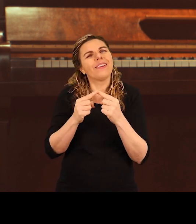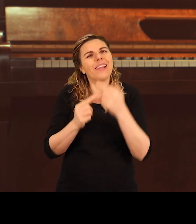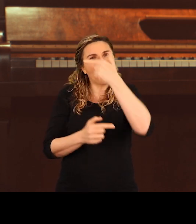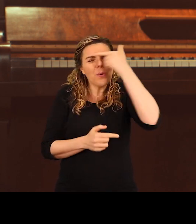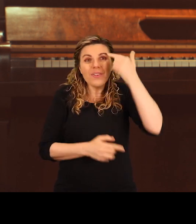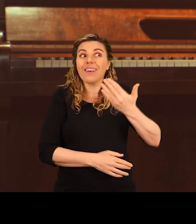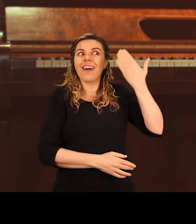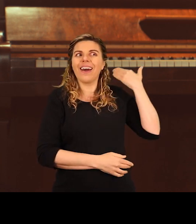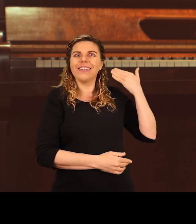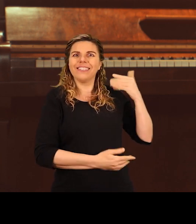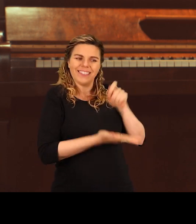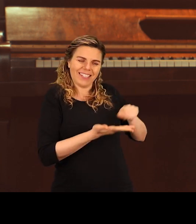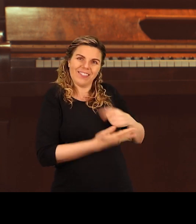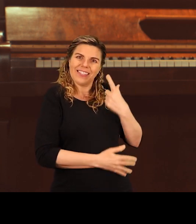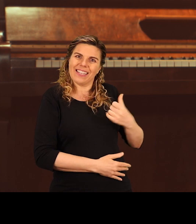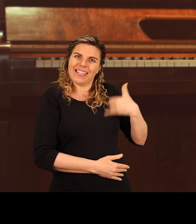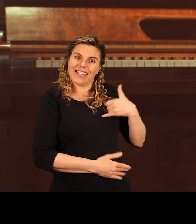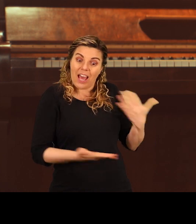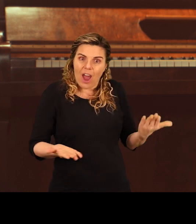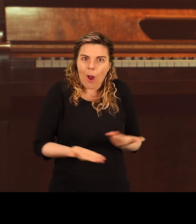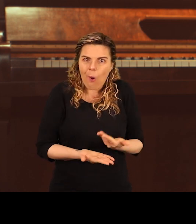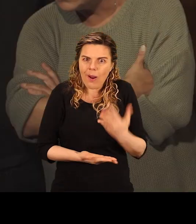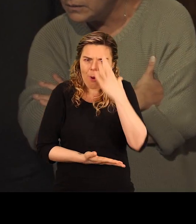escreveu quando eu tinha 16 anos. E que hoje lê e entende.